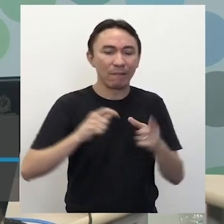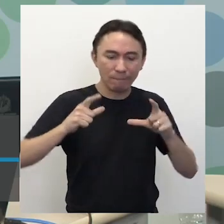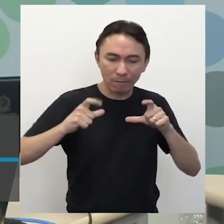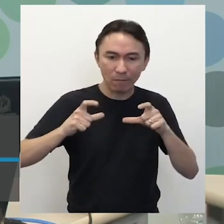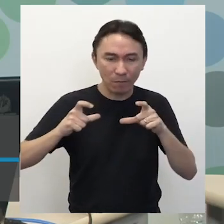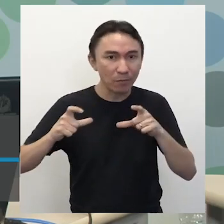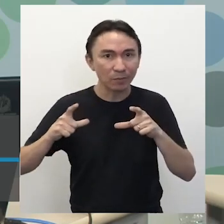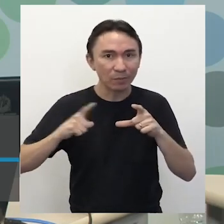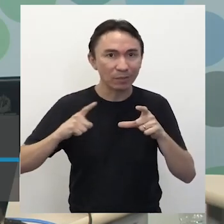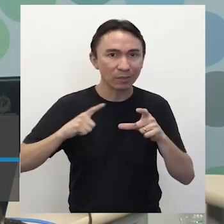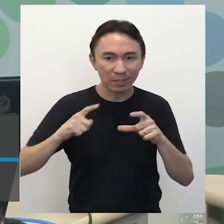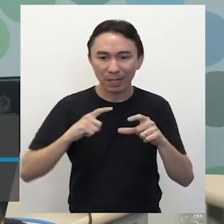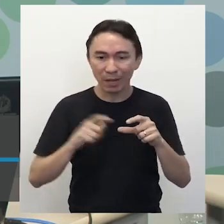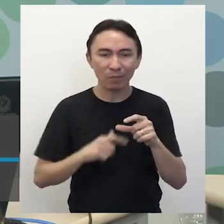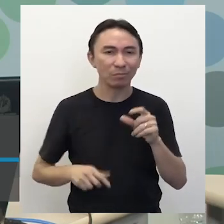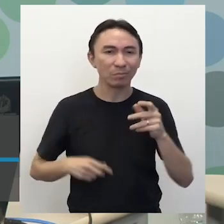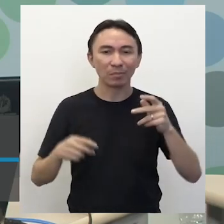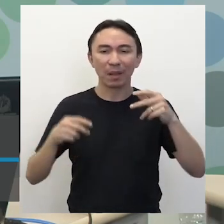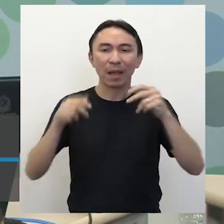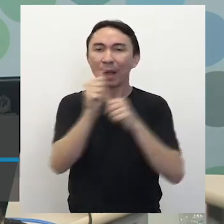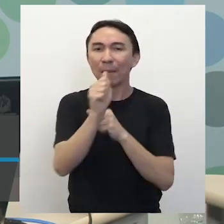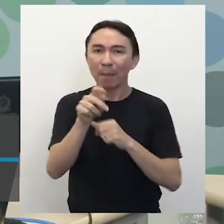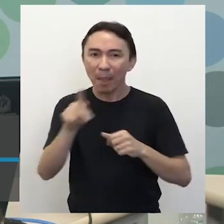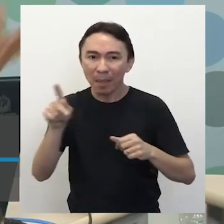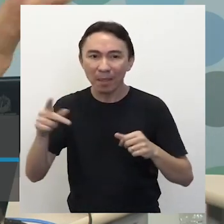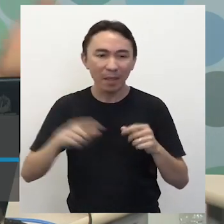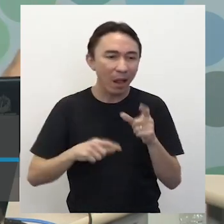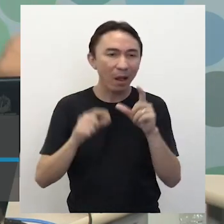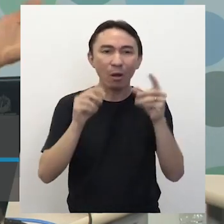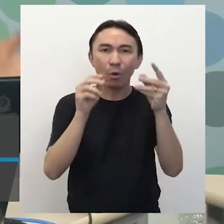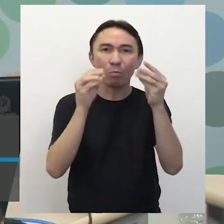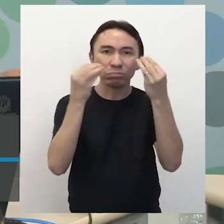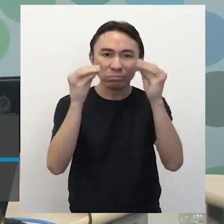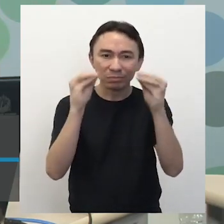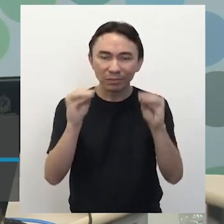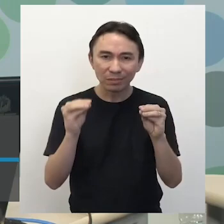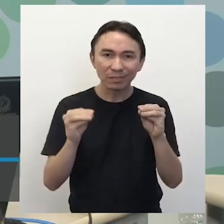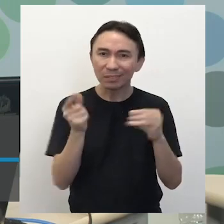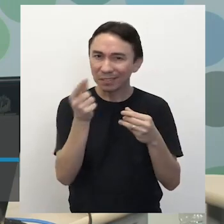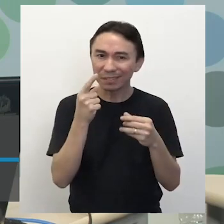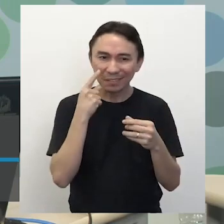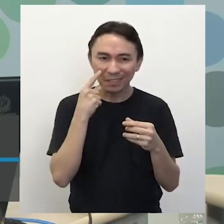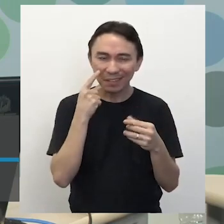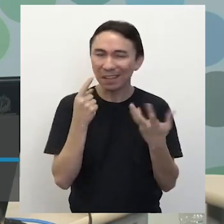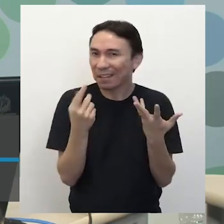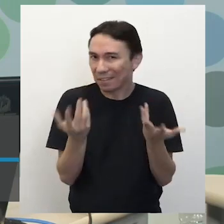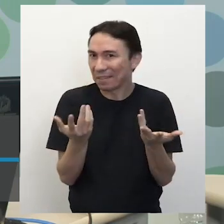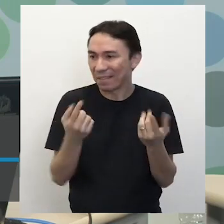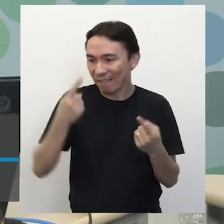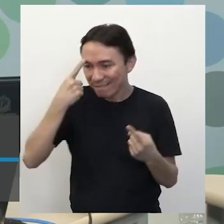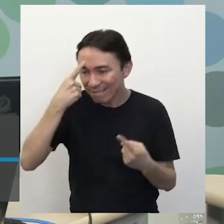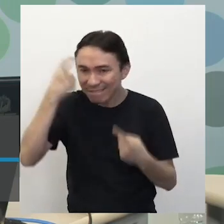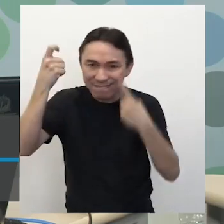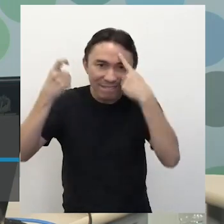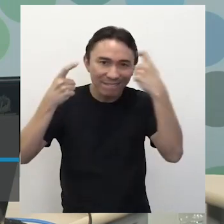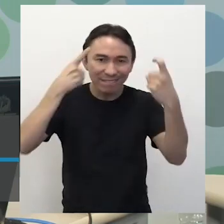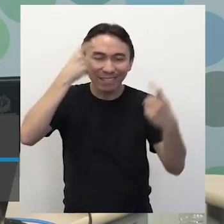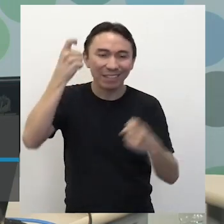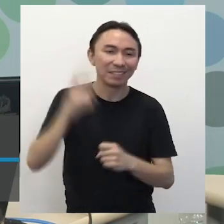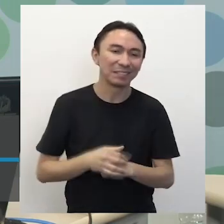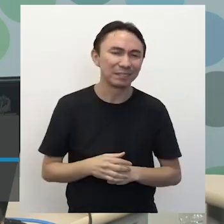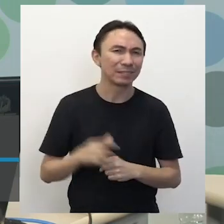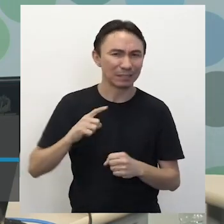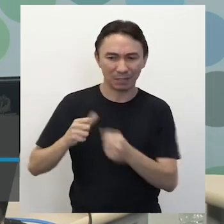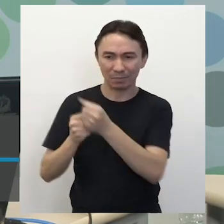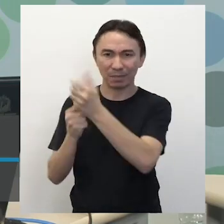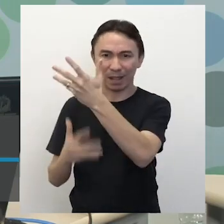internet, ela vai colocando digitalmente e vira uma ilustração, a ideia que ela tem. Aí eu vou ao chat. O chat está